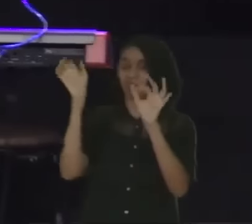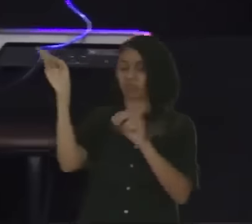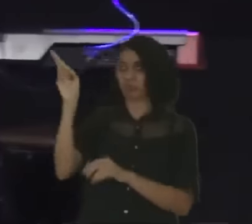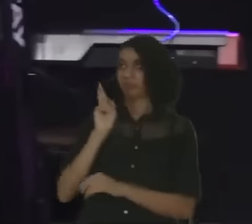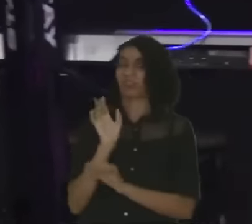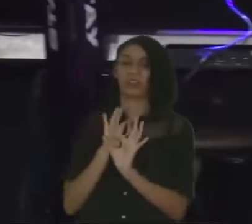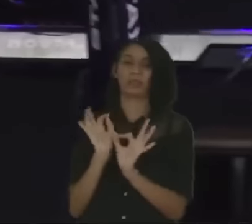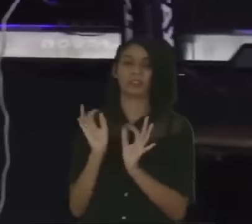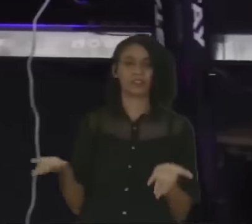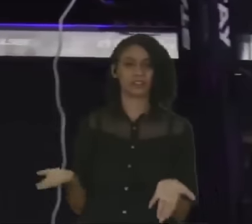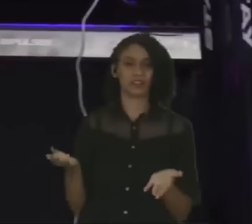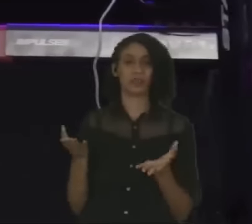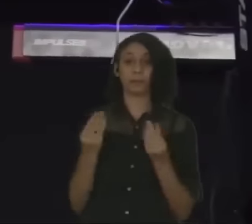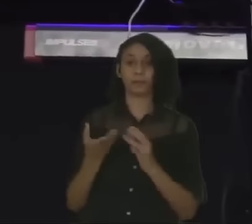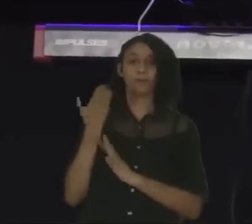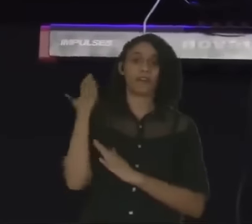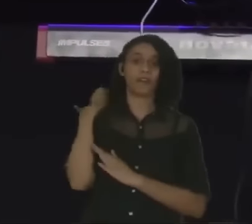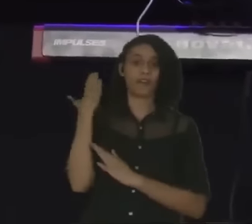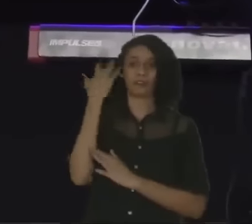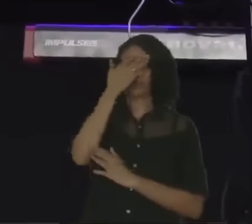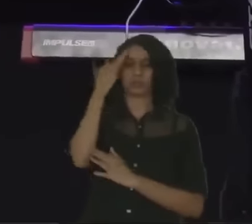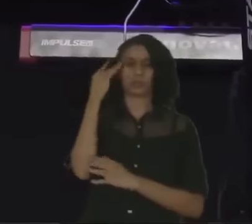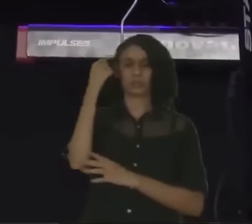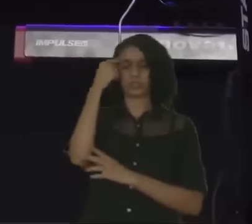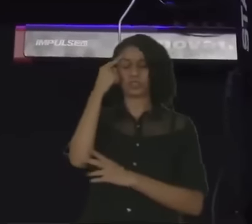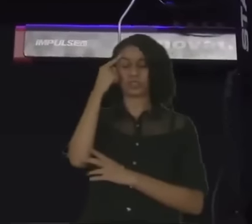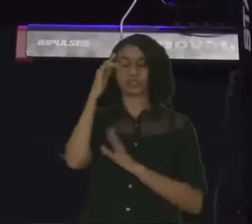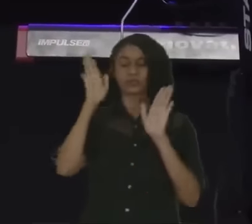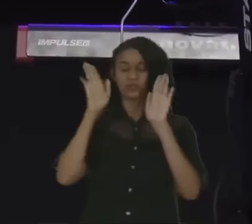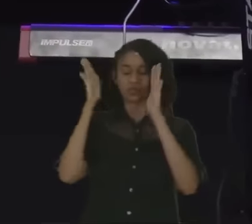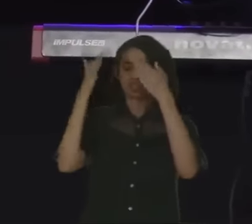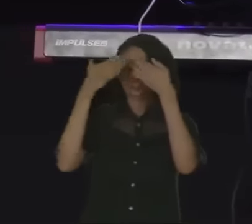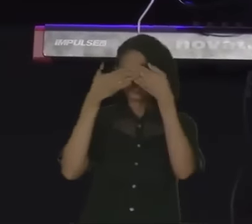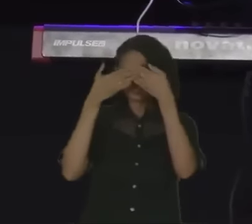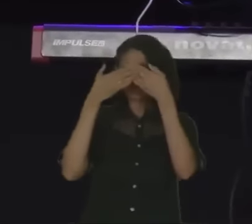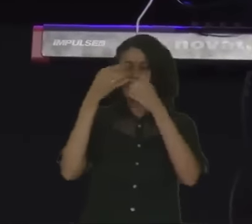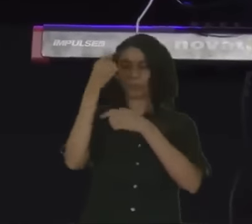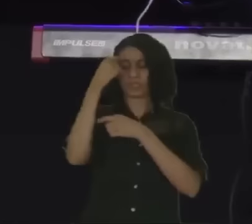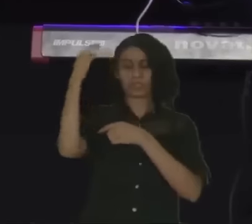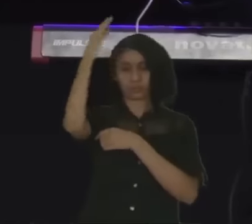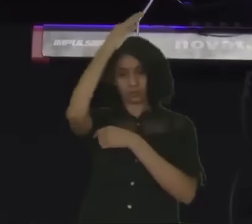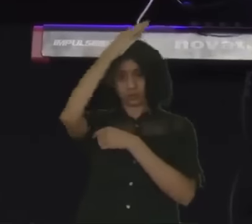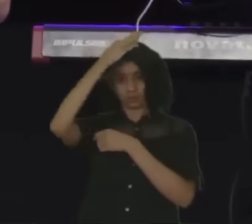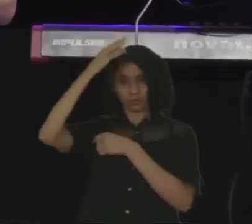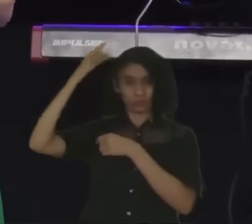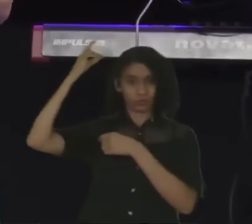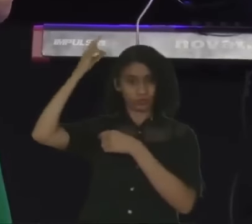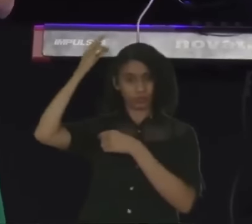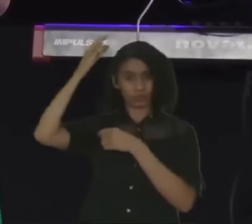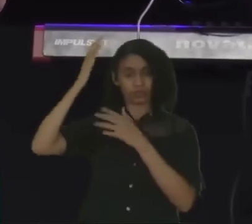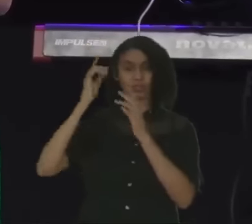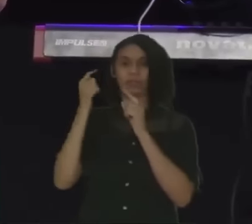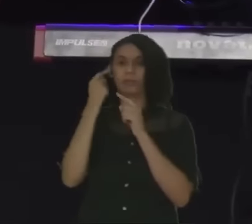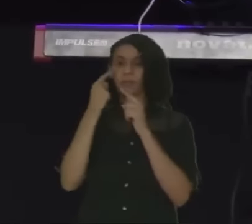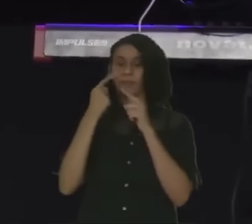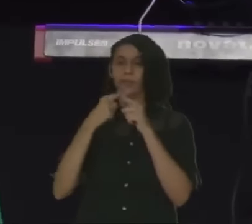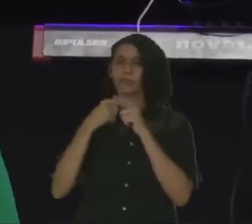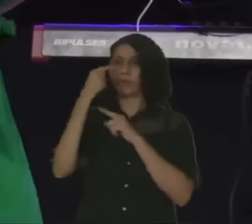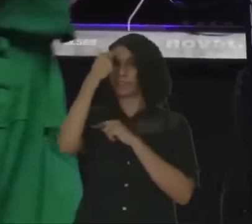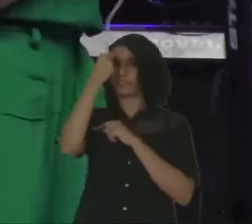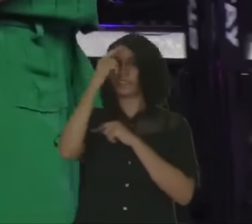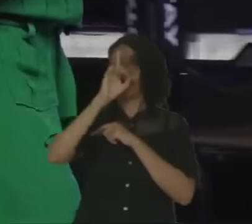durante muito tempo muitas pessoas ficaram cegas espiritualmente Elas acharam que Deus só falava desse jeito ou daquele jeito deixa eu